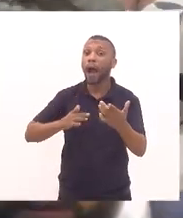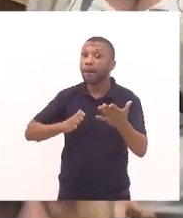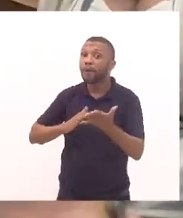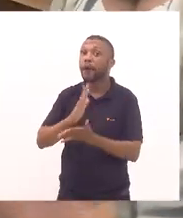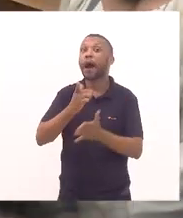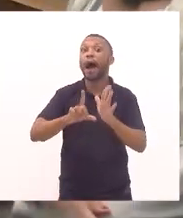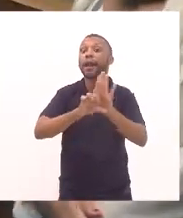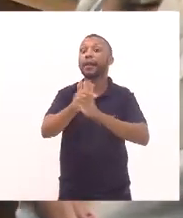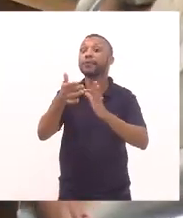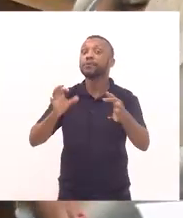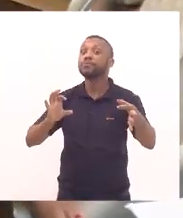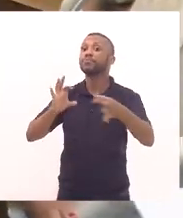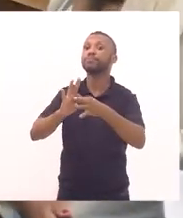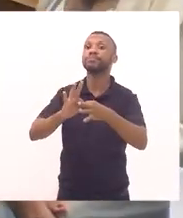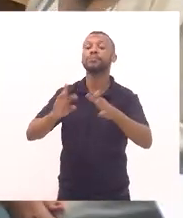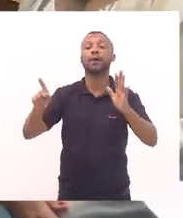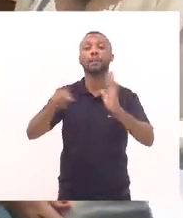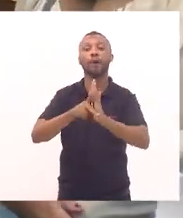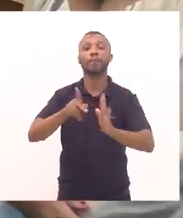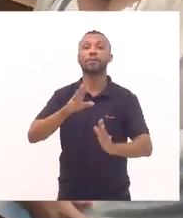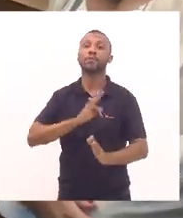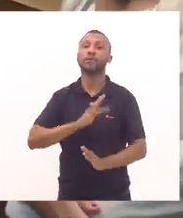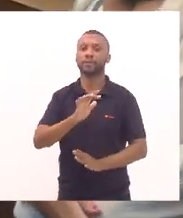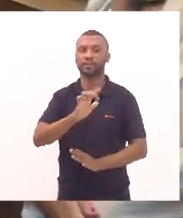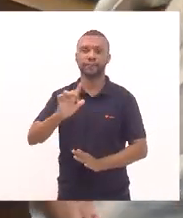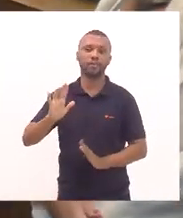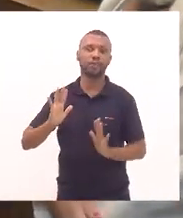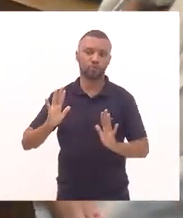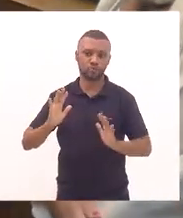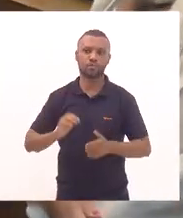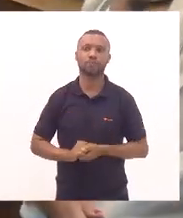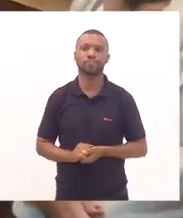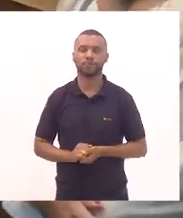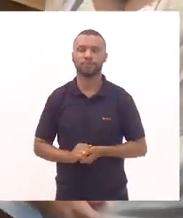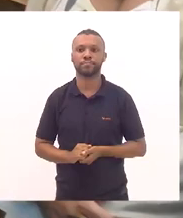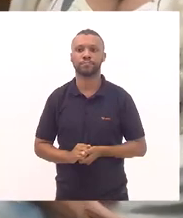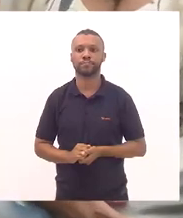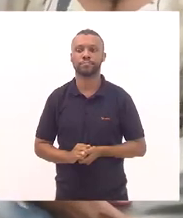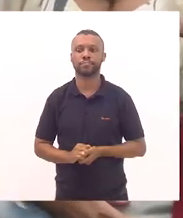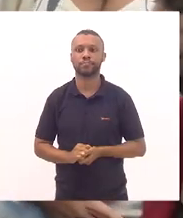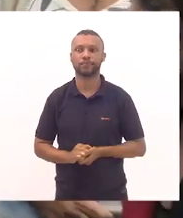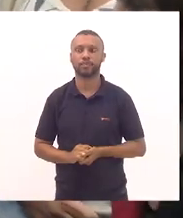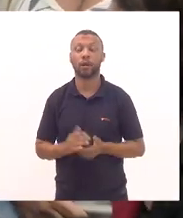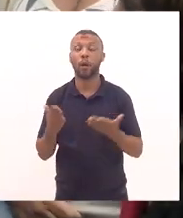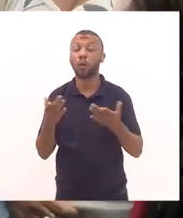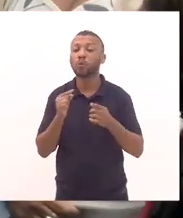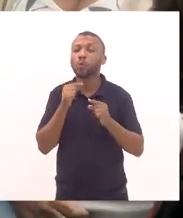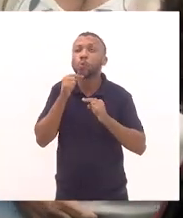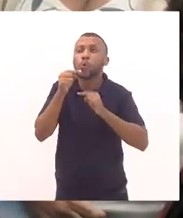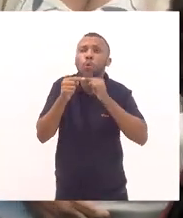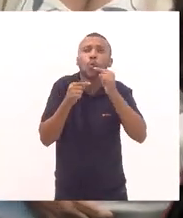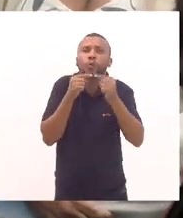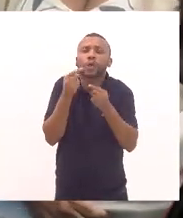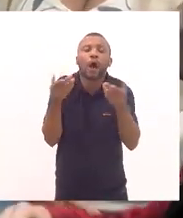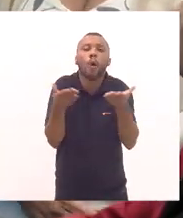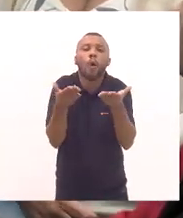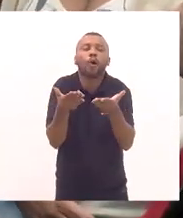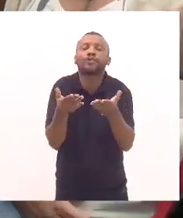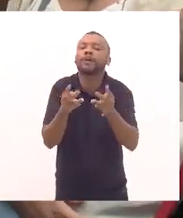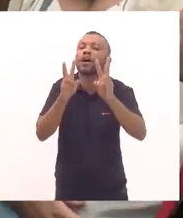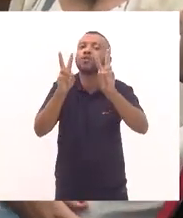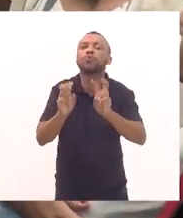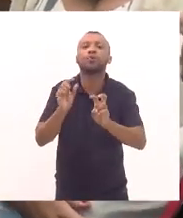lei orgânica da Polícia Civil. Hoje, se tem uma dúvida aqui, é pelo